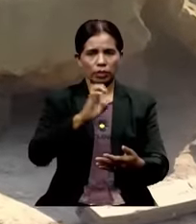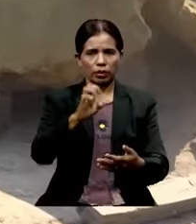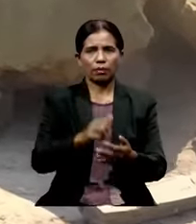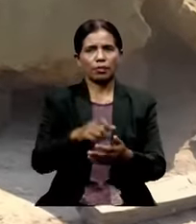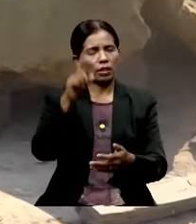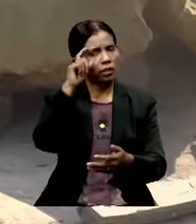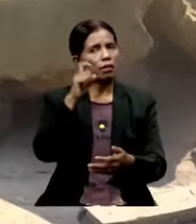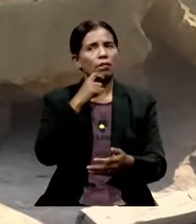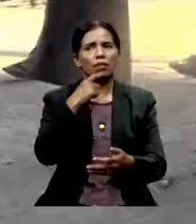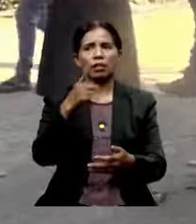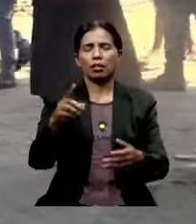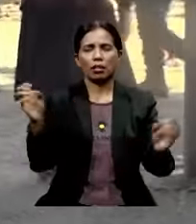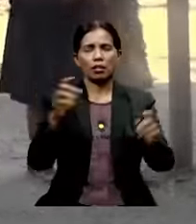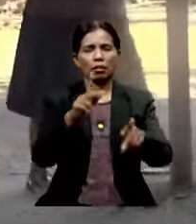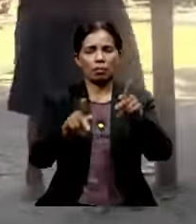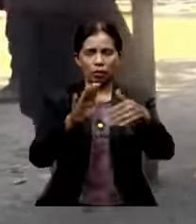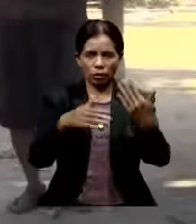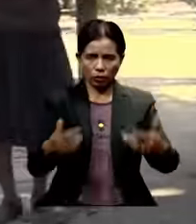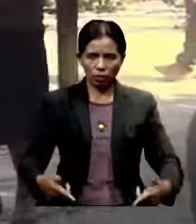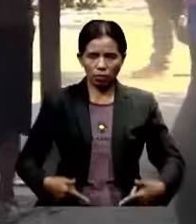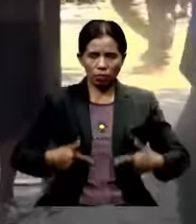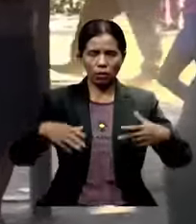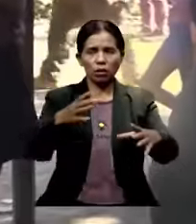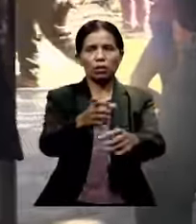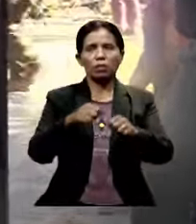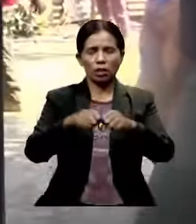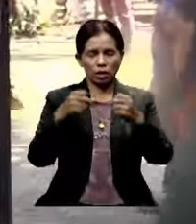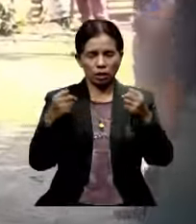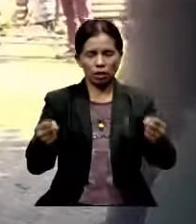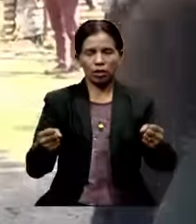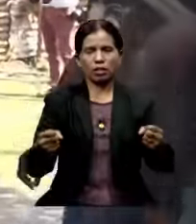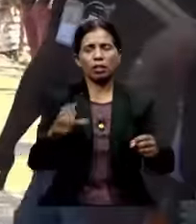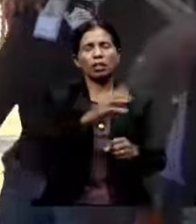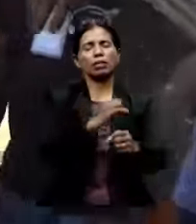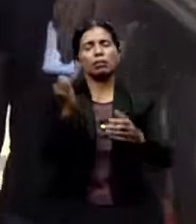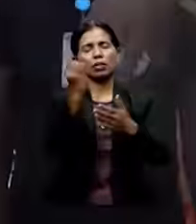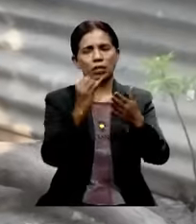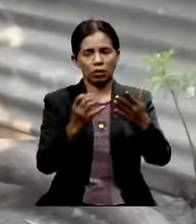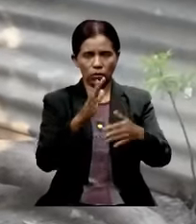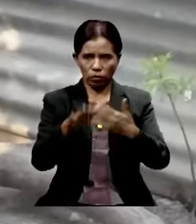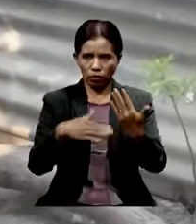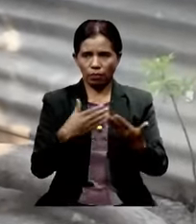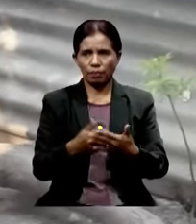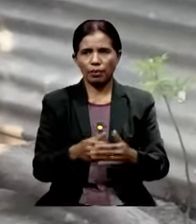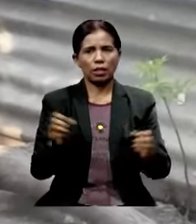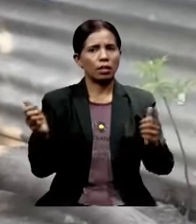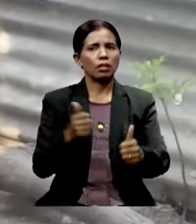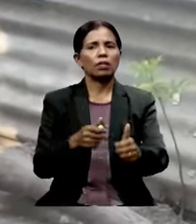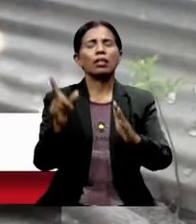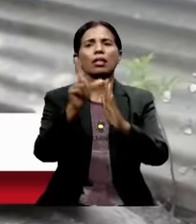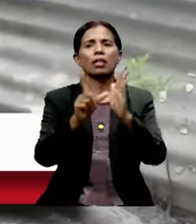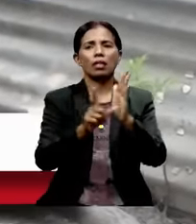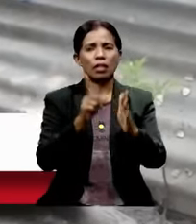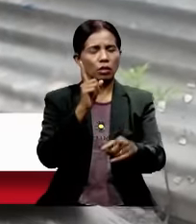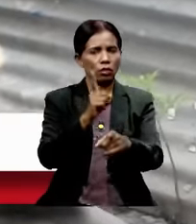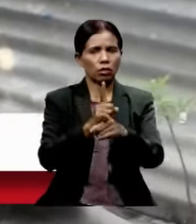Guzmão hatete la considera povo ne mores ho di sobo a sasan no harahum estato sira. Cumpre lei, mas lá os lei ainda, mas lei lá os nela